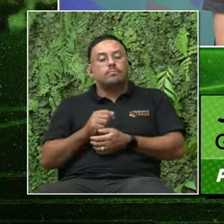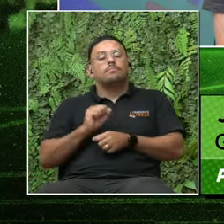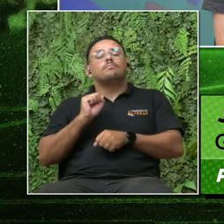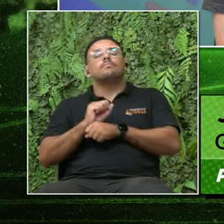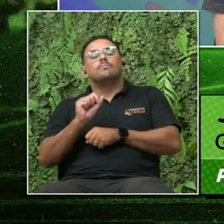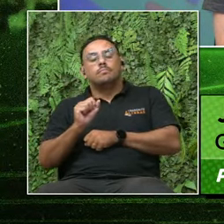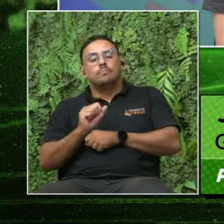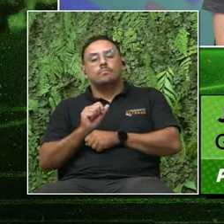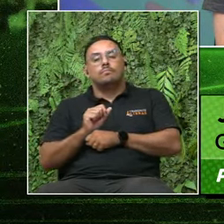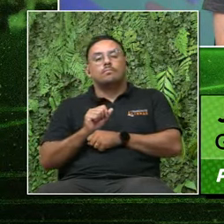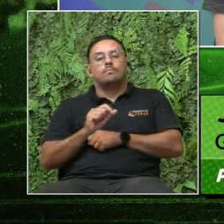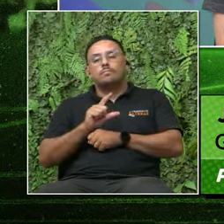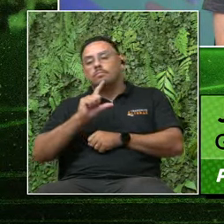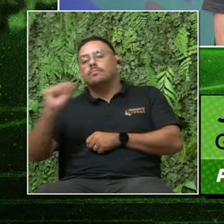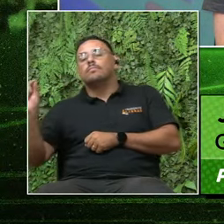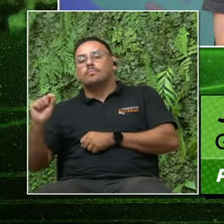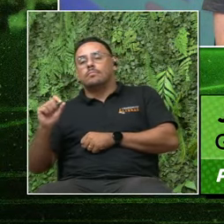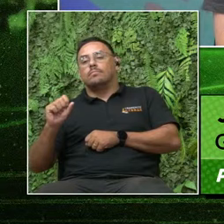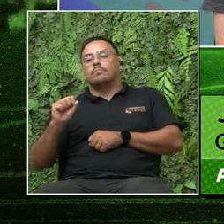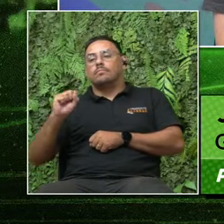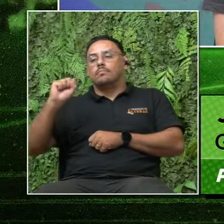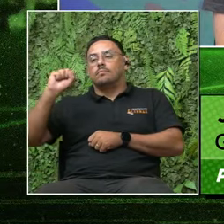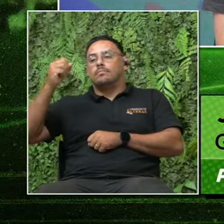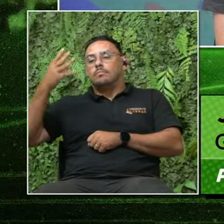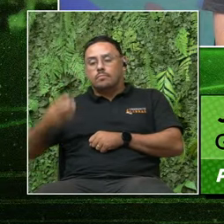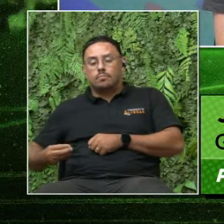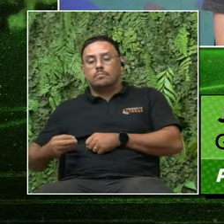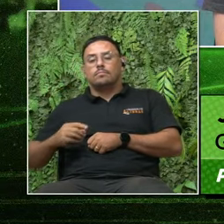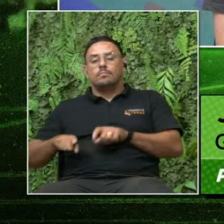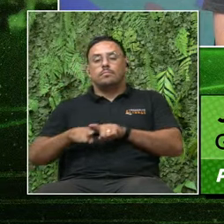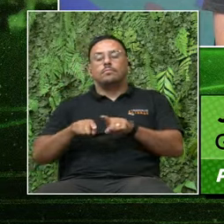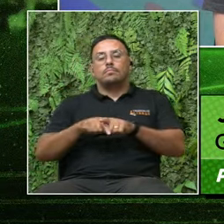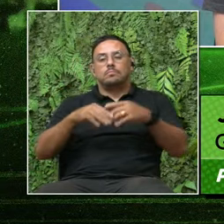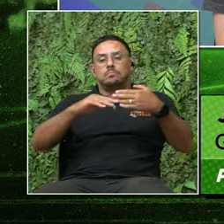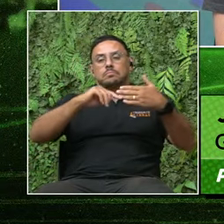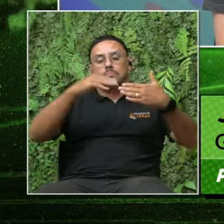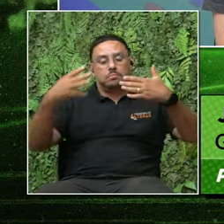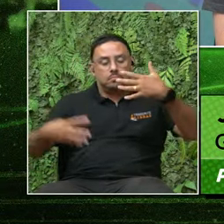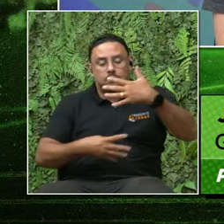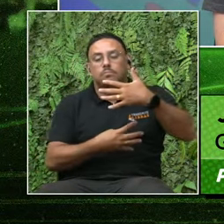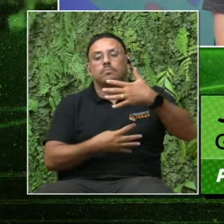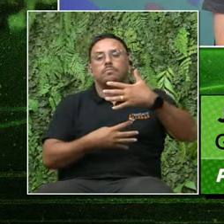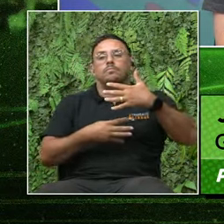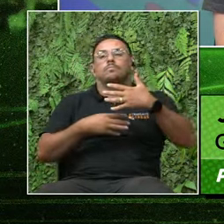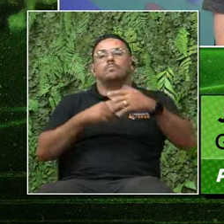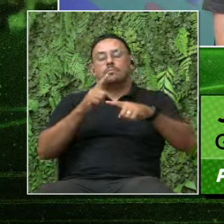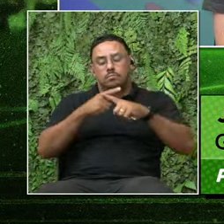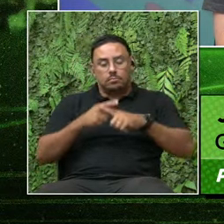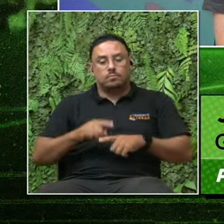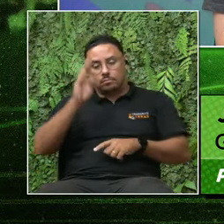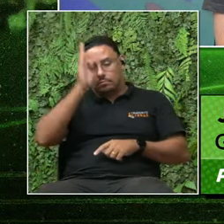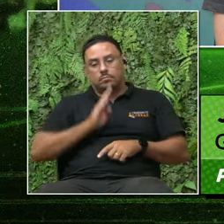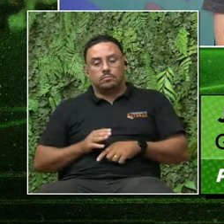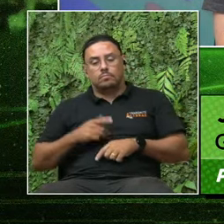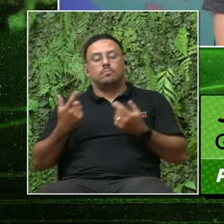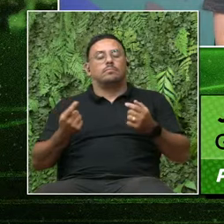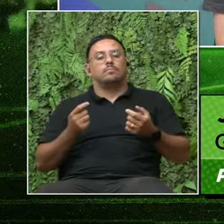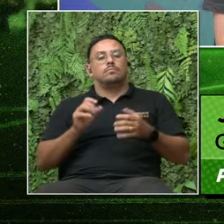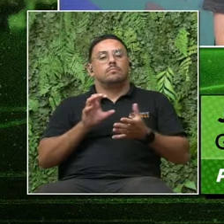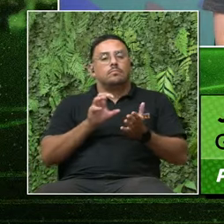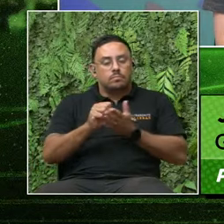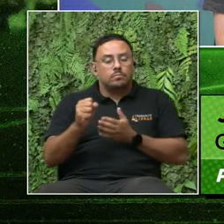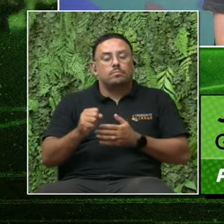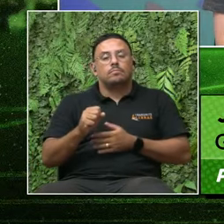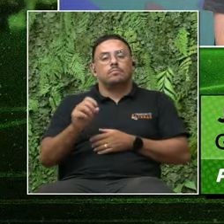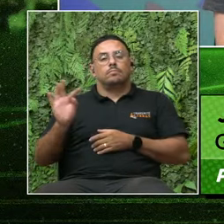Cruzeiro eliminada sul-americana e brigar para não ser rebaixado no Campeonato Brasileiro para ser mandado embora essa diretoria aí tá de brincadeira contratar um